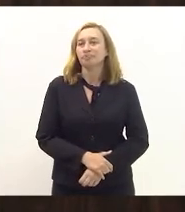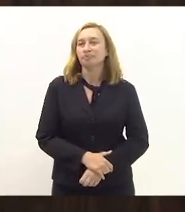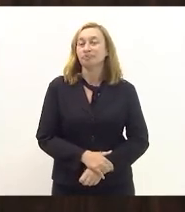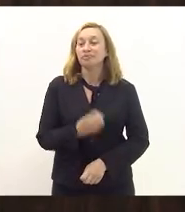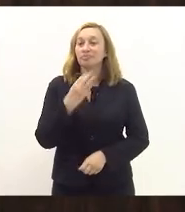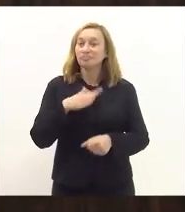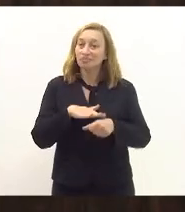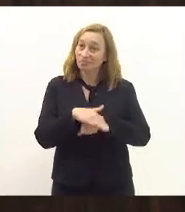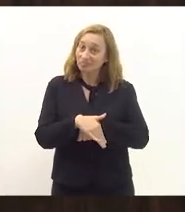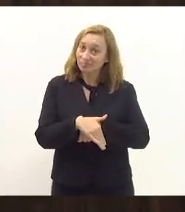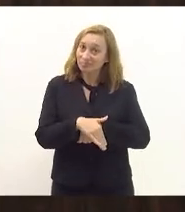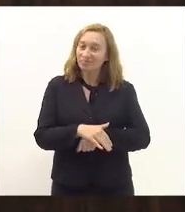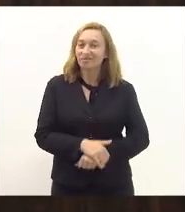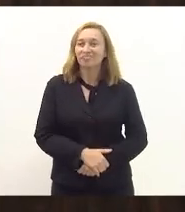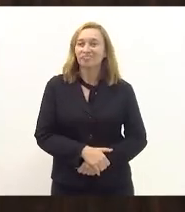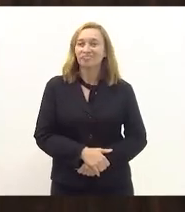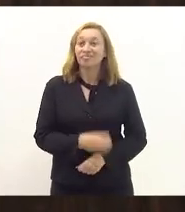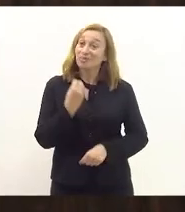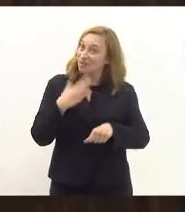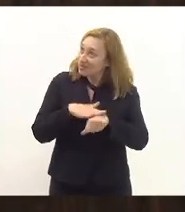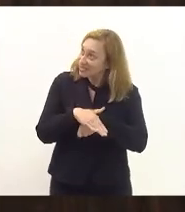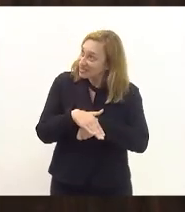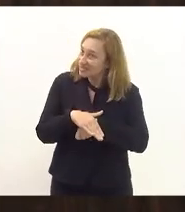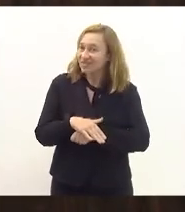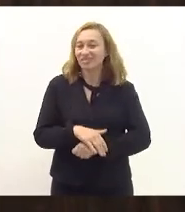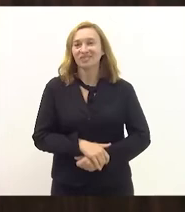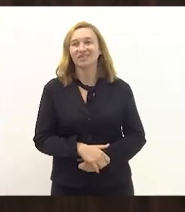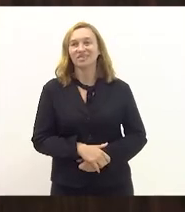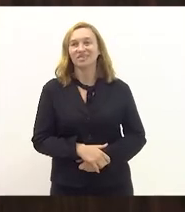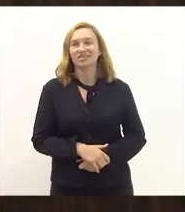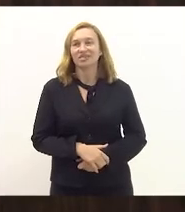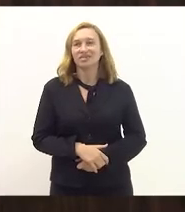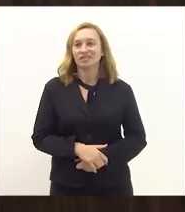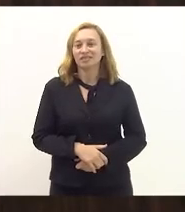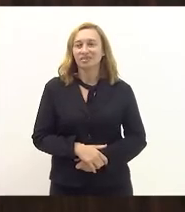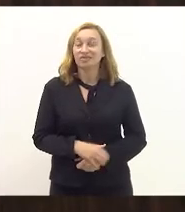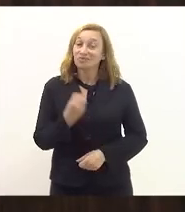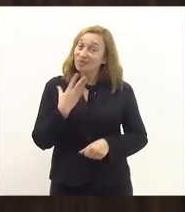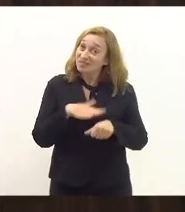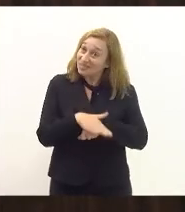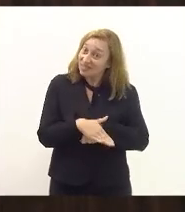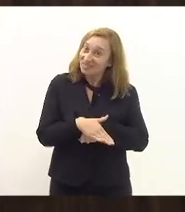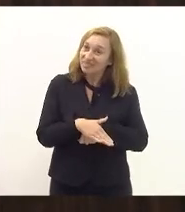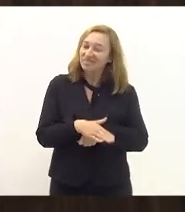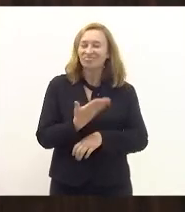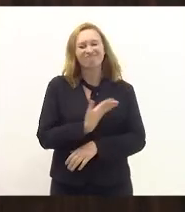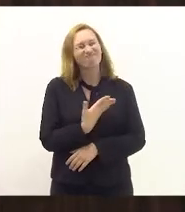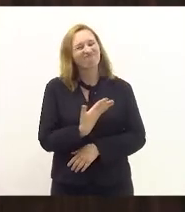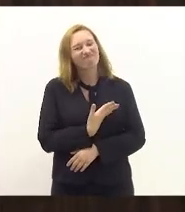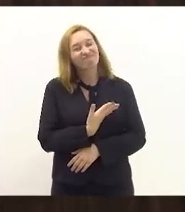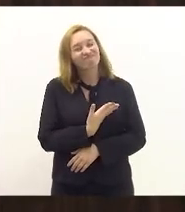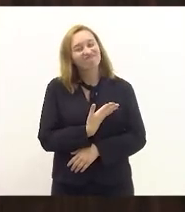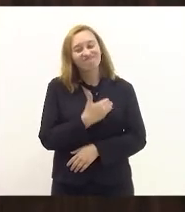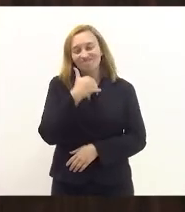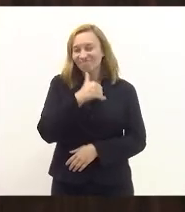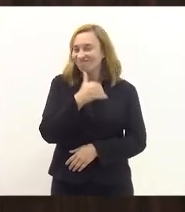Boa noite. Boa noite, gente. Boa noite, amigos, amigas. Boa noite,